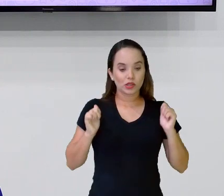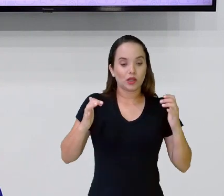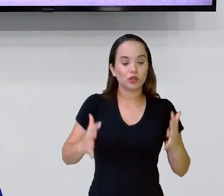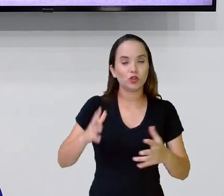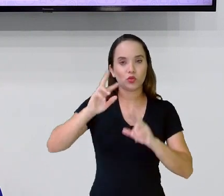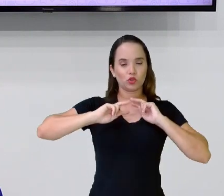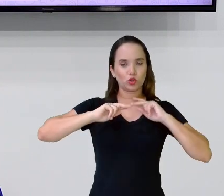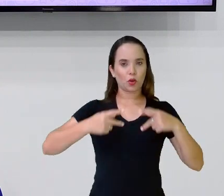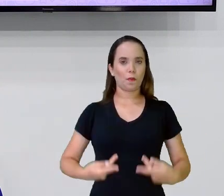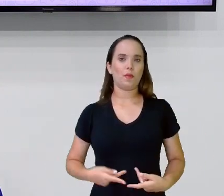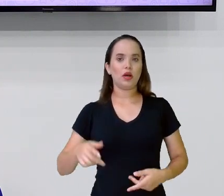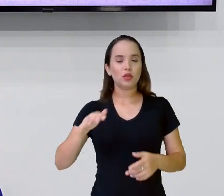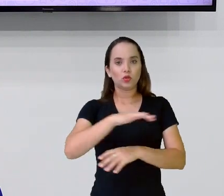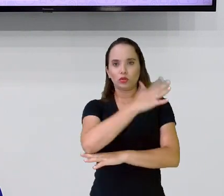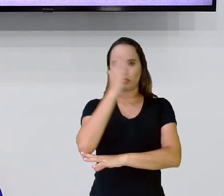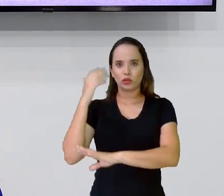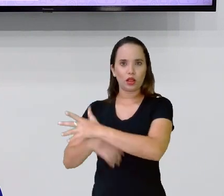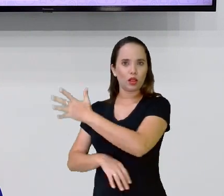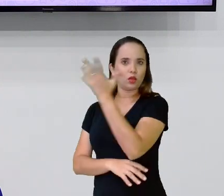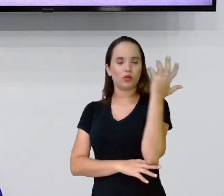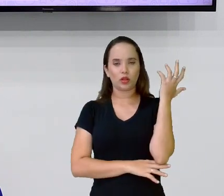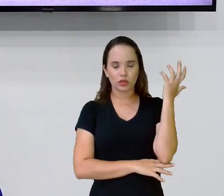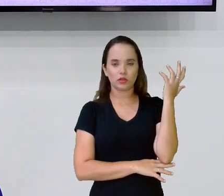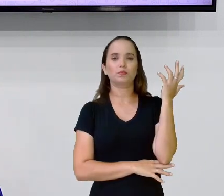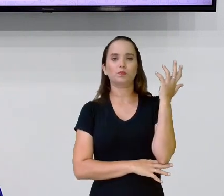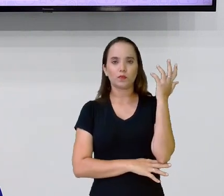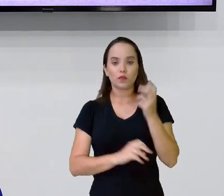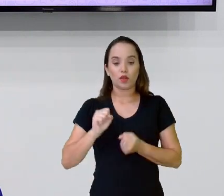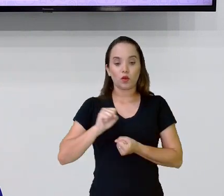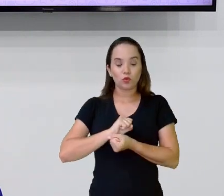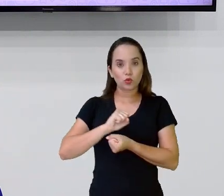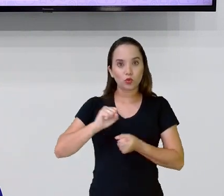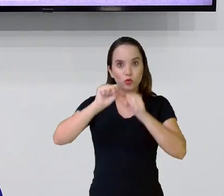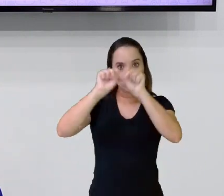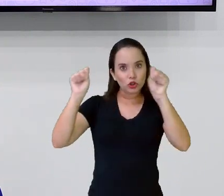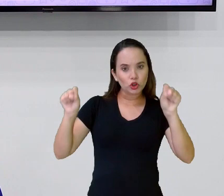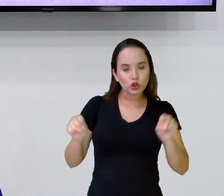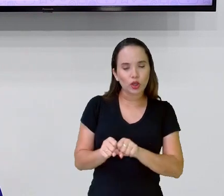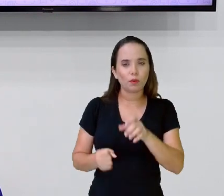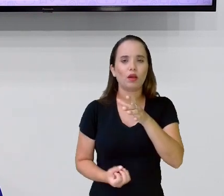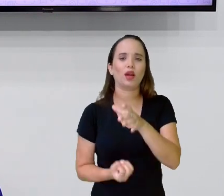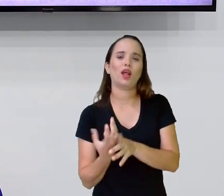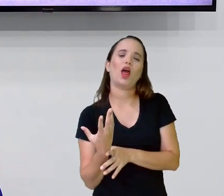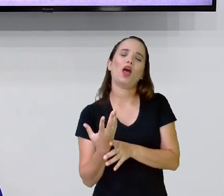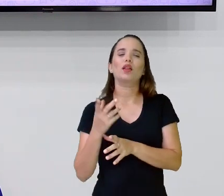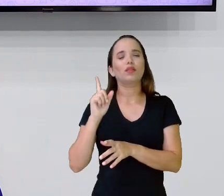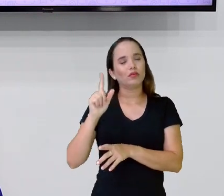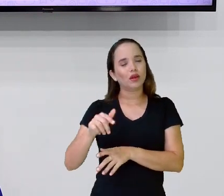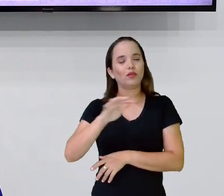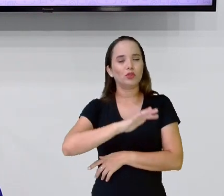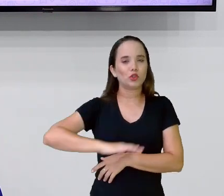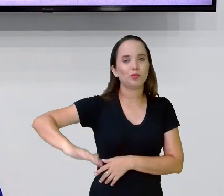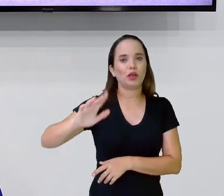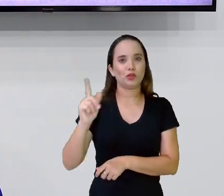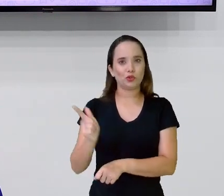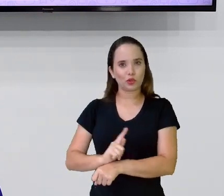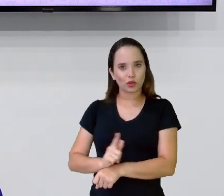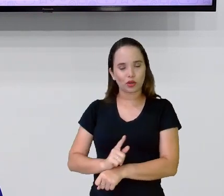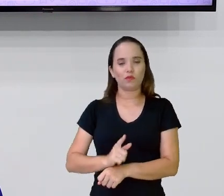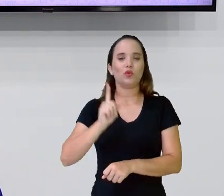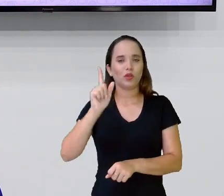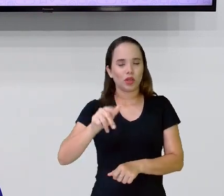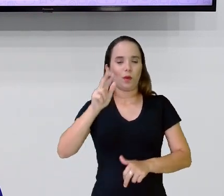humana na natureza. Esse produto, né, esse sistema que vai ser criado, é o que a gente chama de espaço geográfico e é o